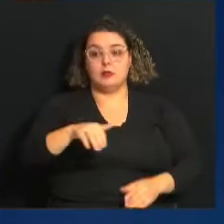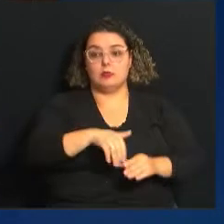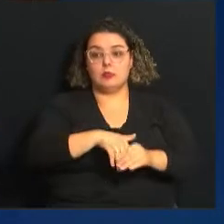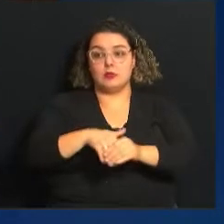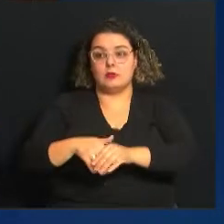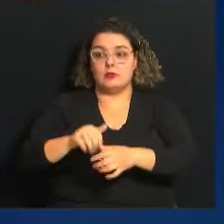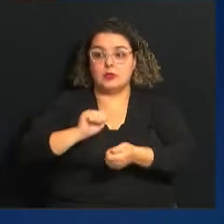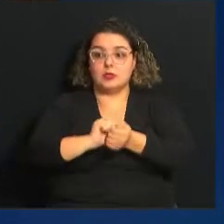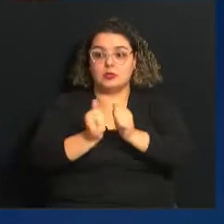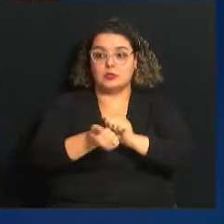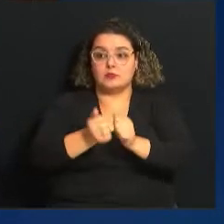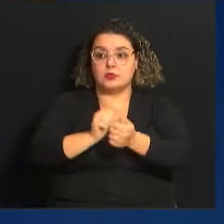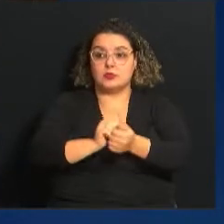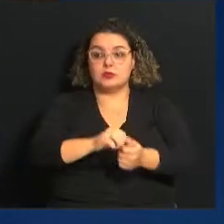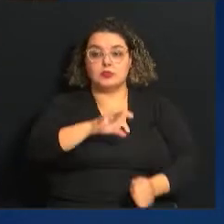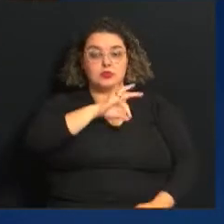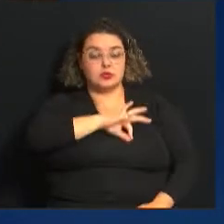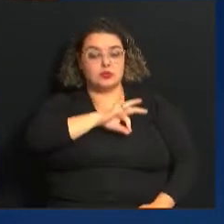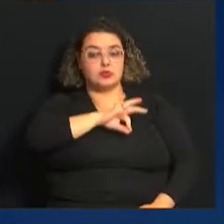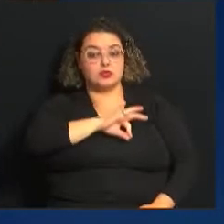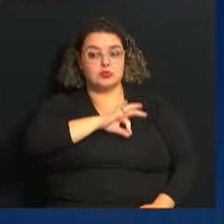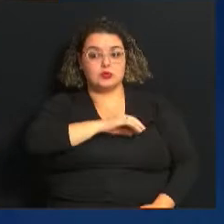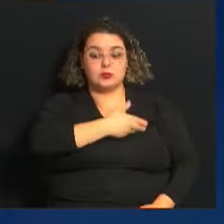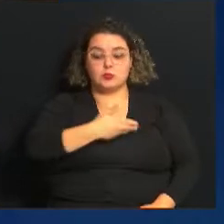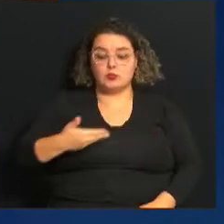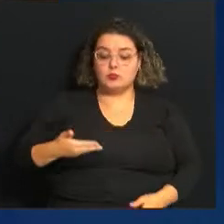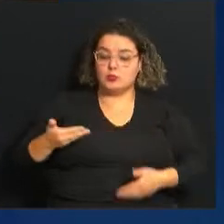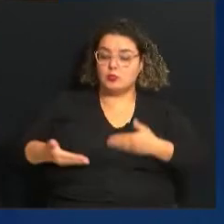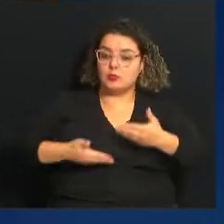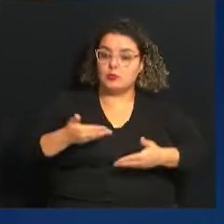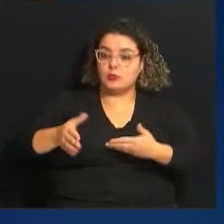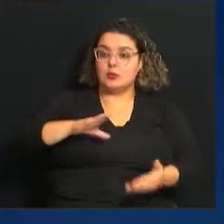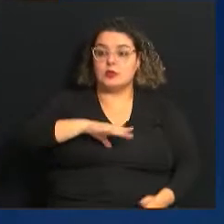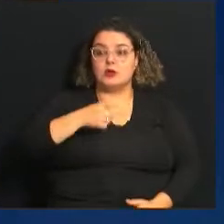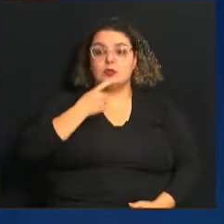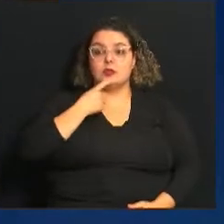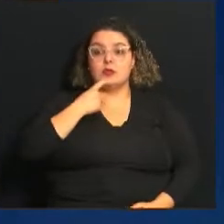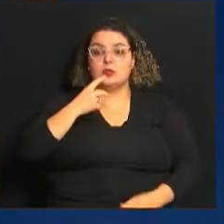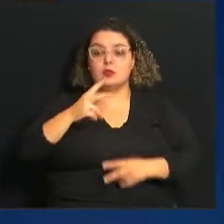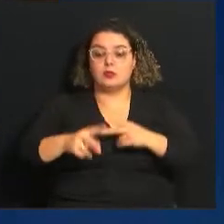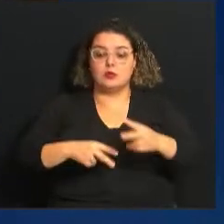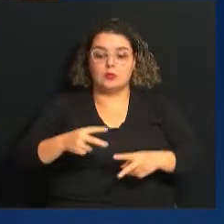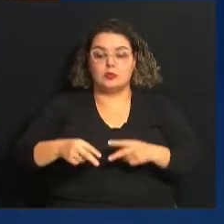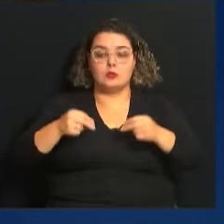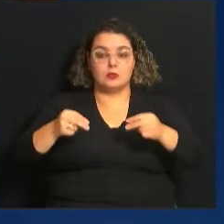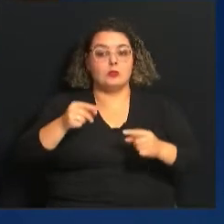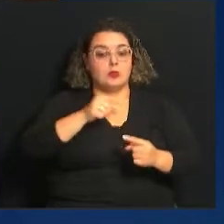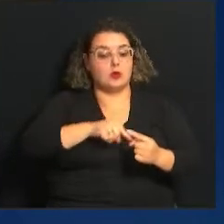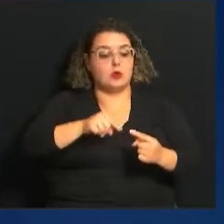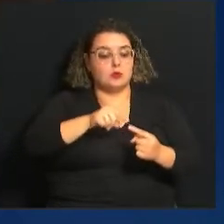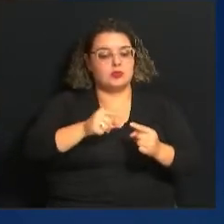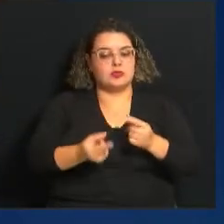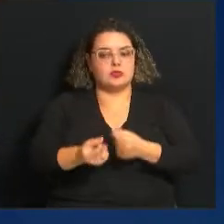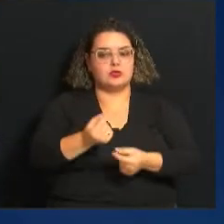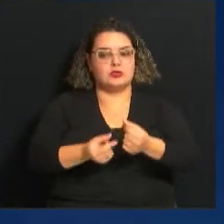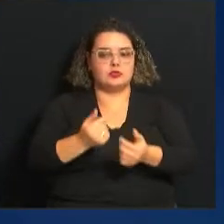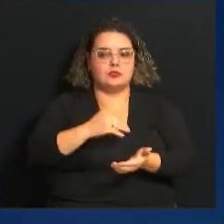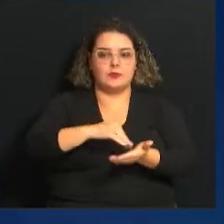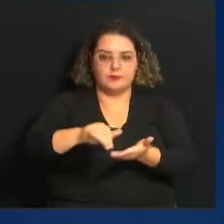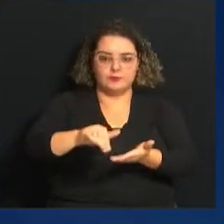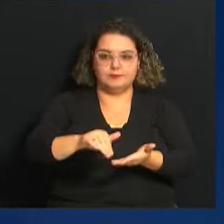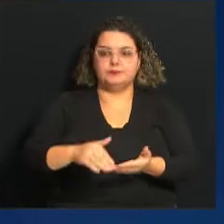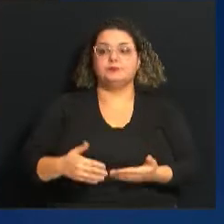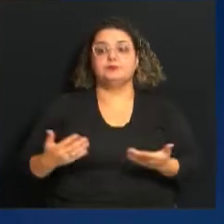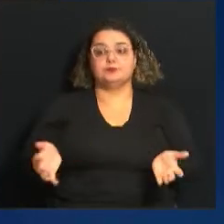reajuste dos servidores públicos municipais e prêmio por metas na Secretaria de Finanças. Comissão